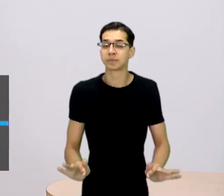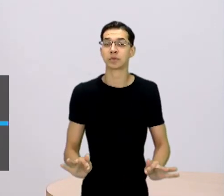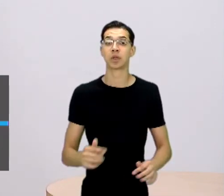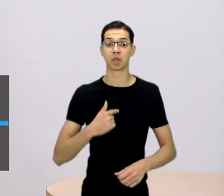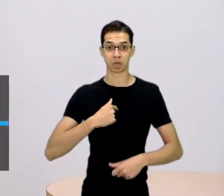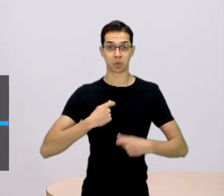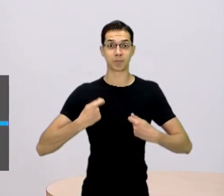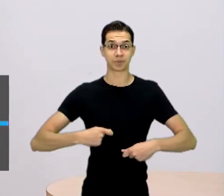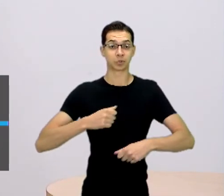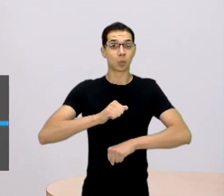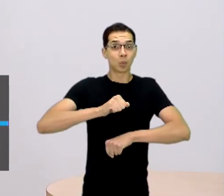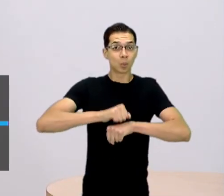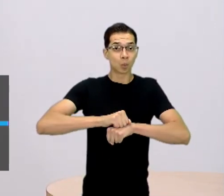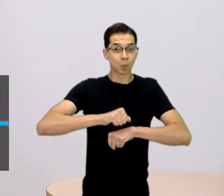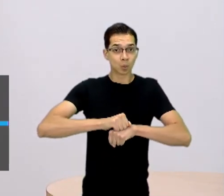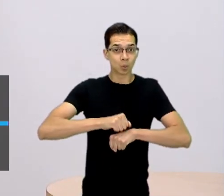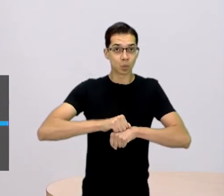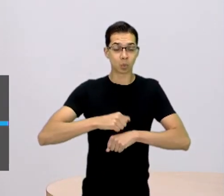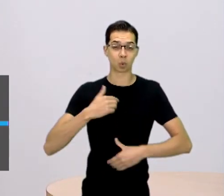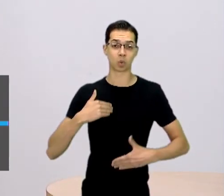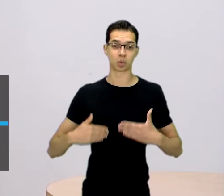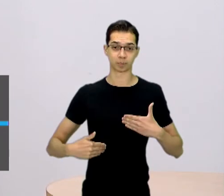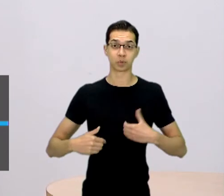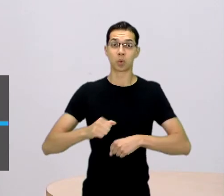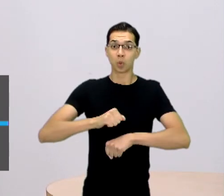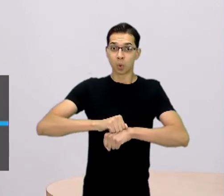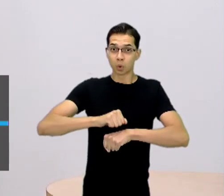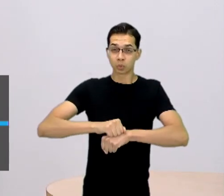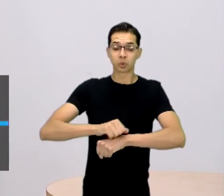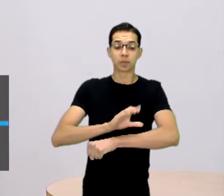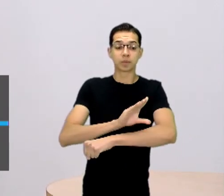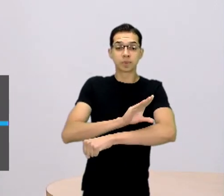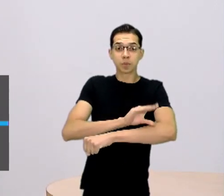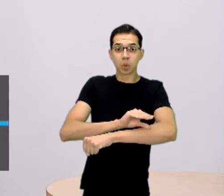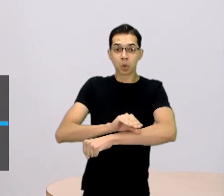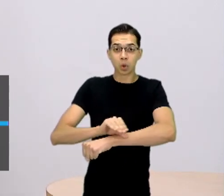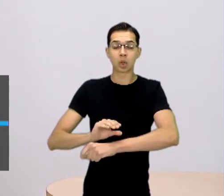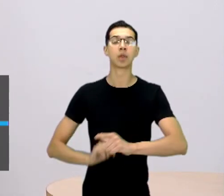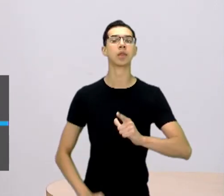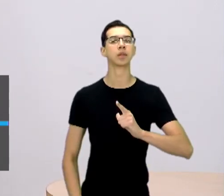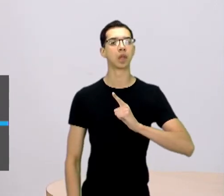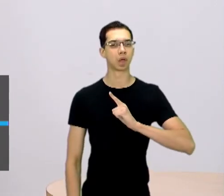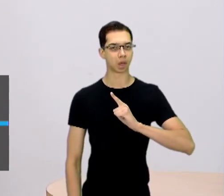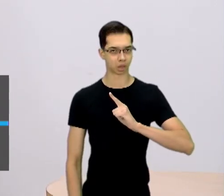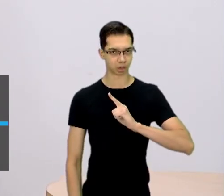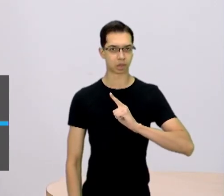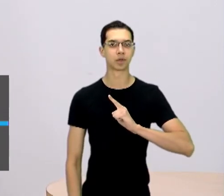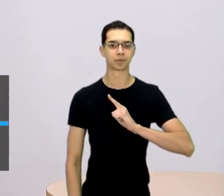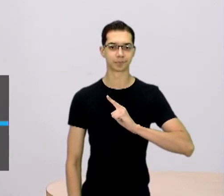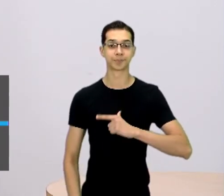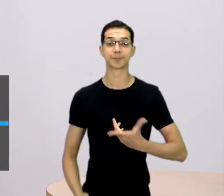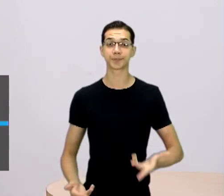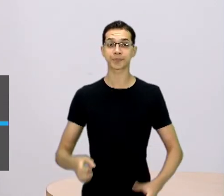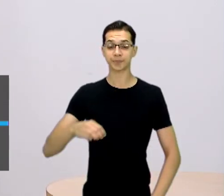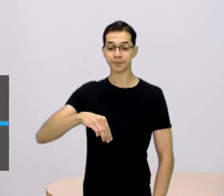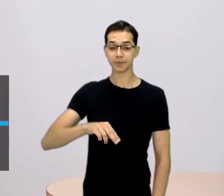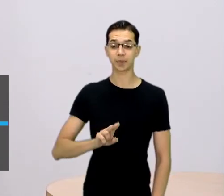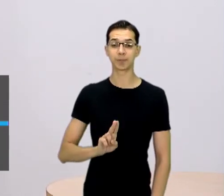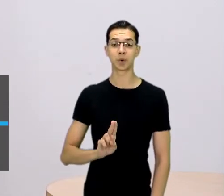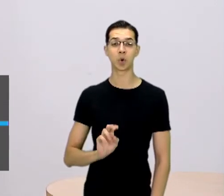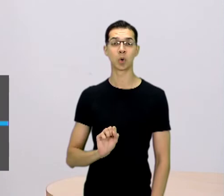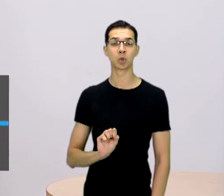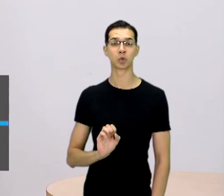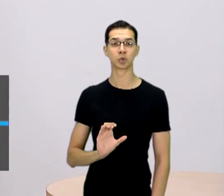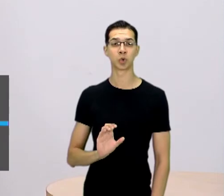que esse osso, né, vai ter músculo associado, que esse músculo vai exercer ali, né, um processo